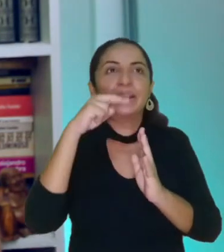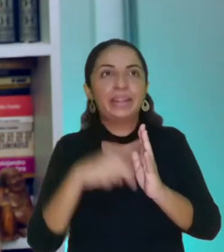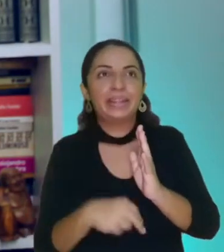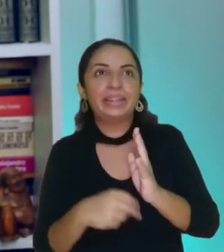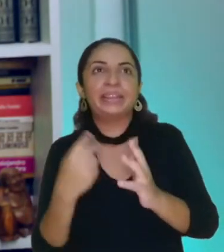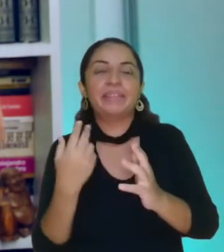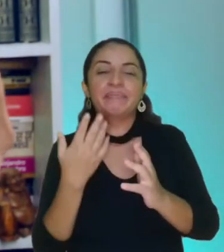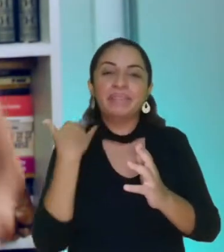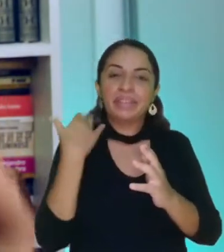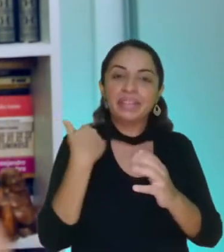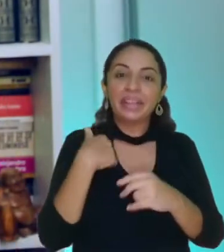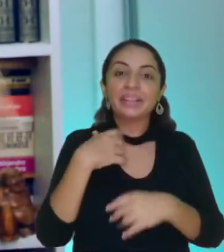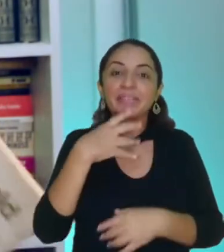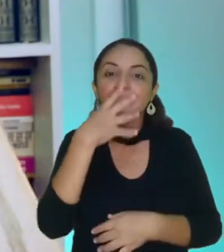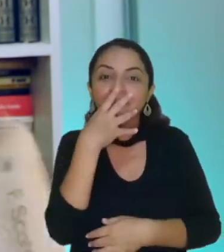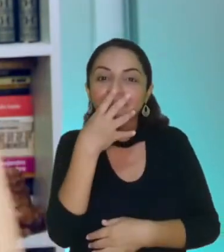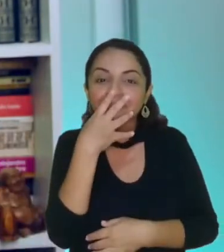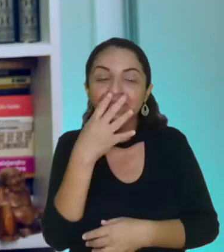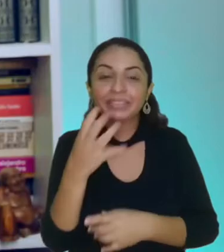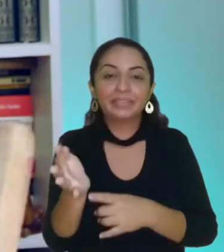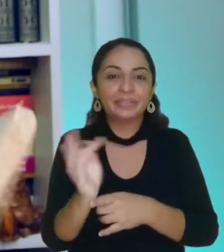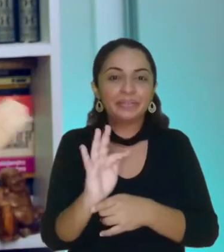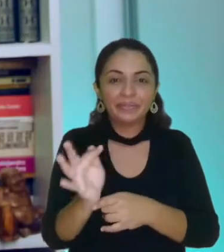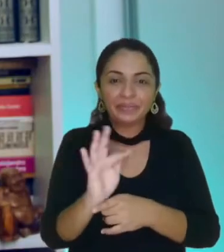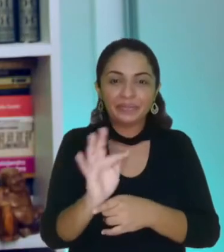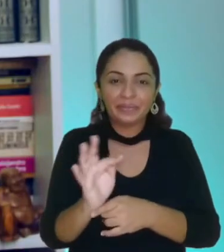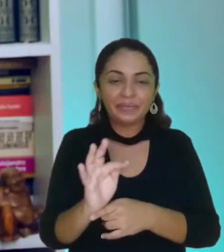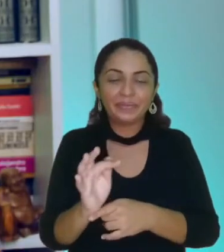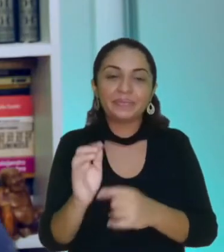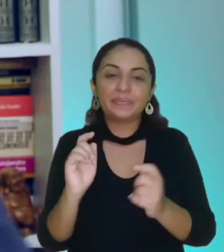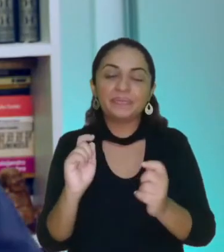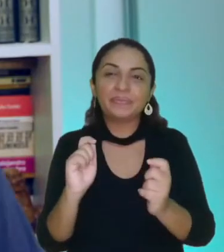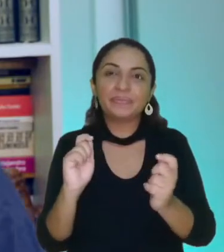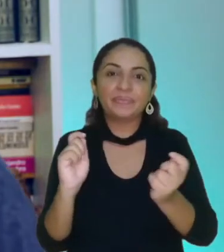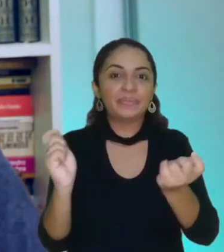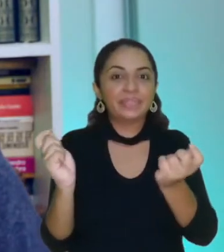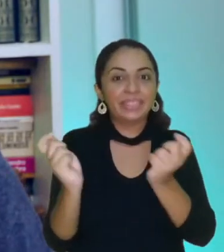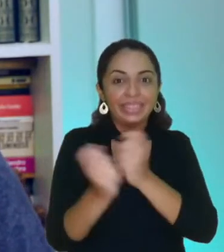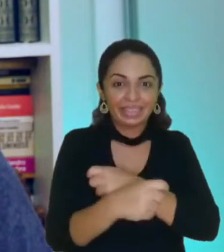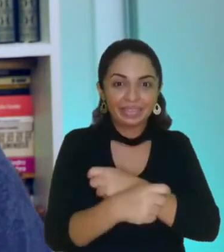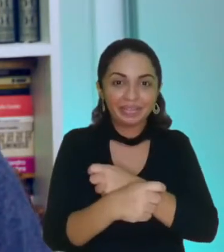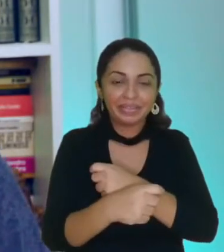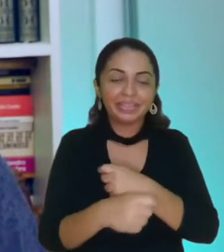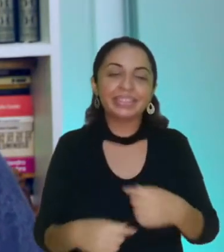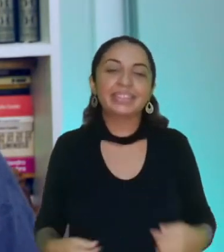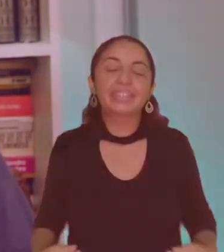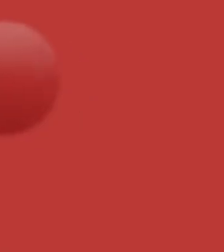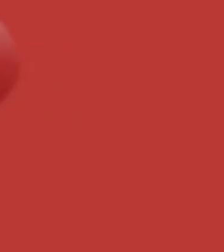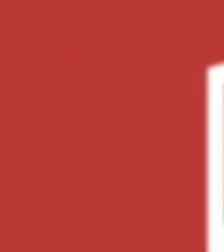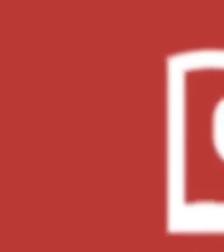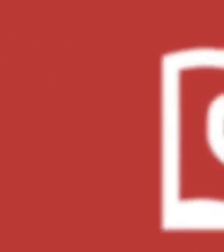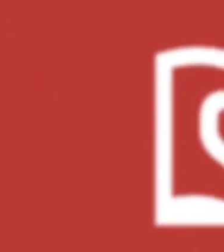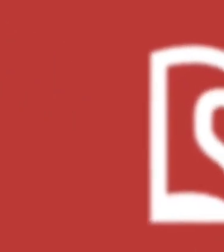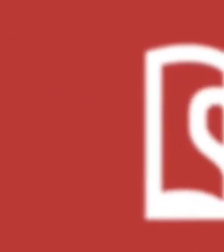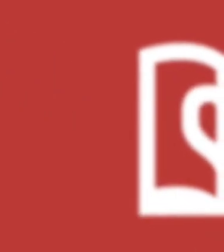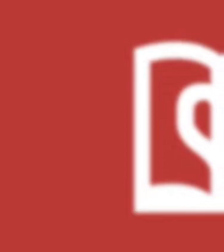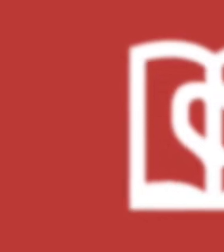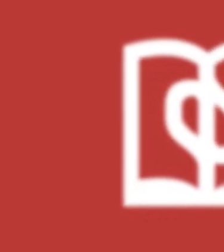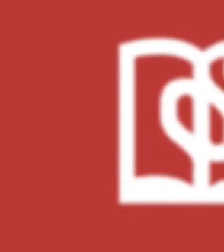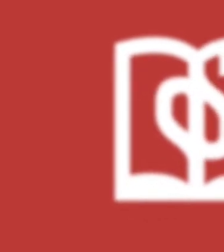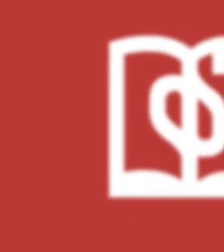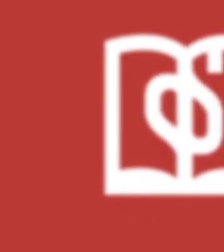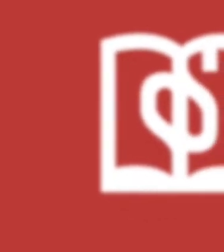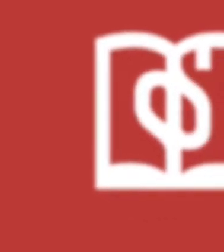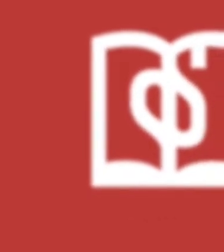na época assisti o filme com Robert Redford, que é muito melhor do que essa adaptação tosca que o Leonardo DiCaprio fez